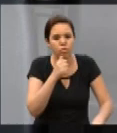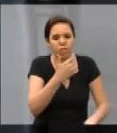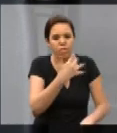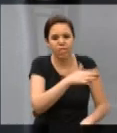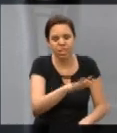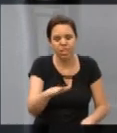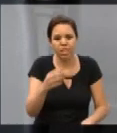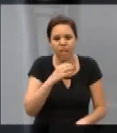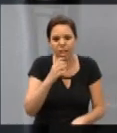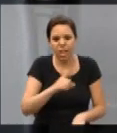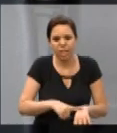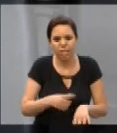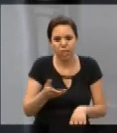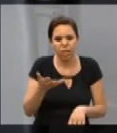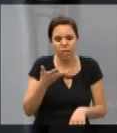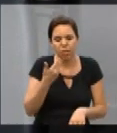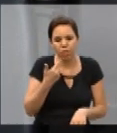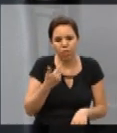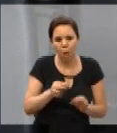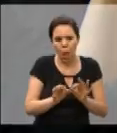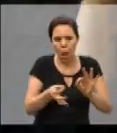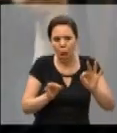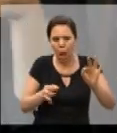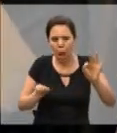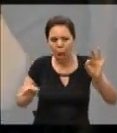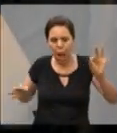passando. Nisso o trem, mas nunca vi trem tão comprido,